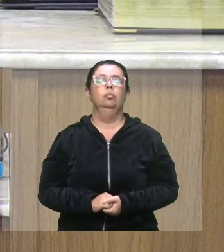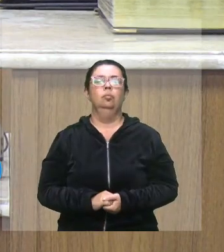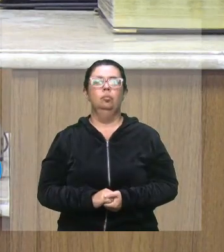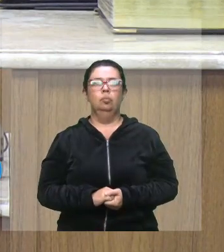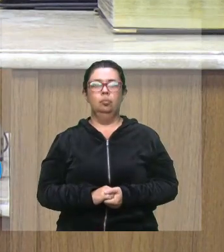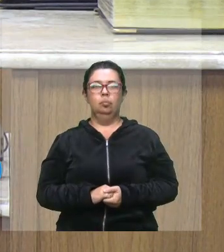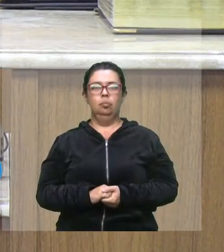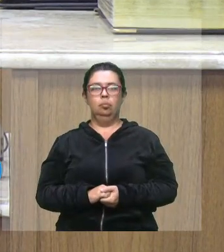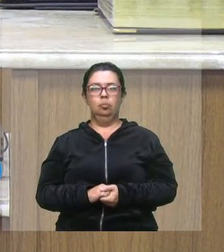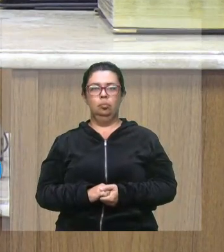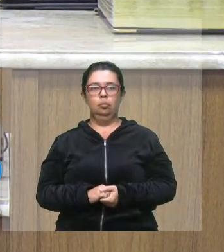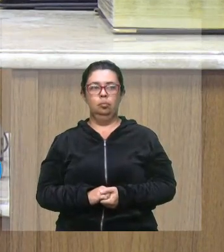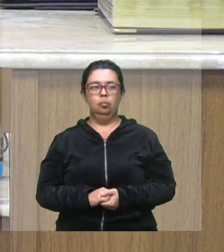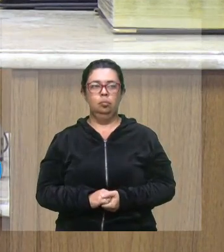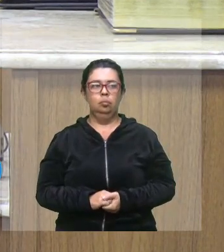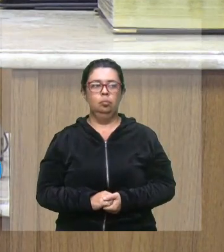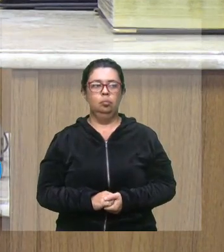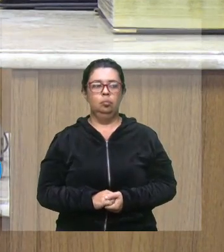município.